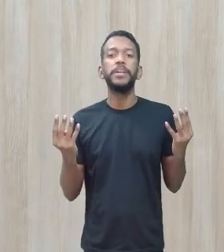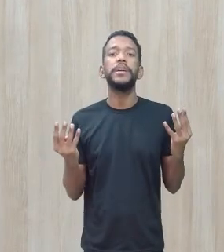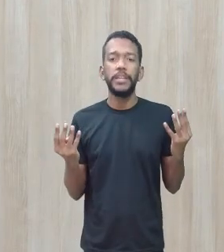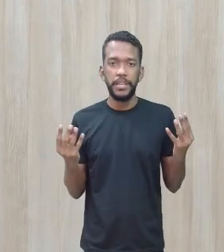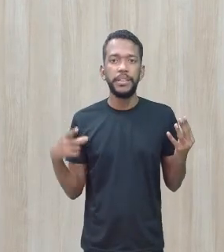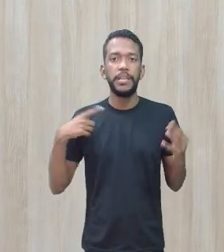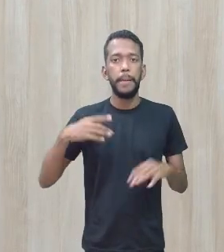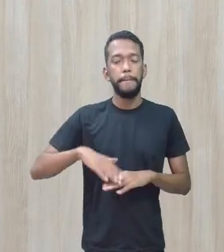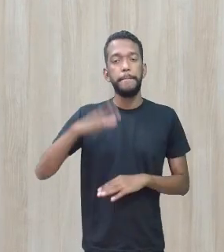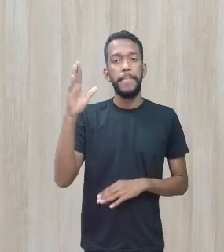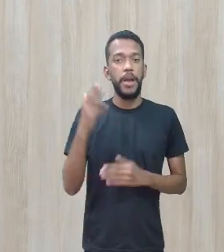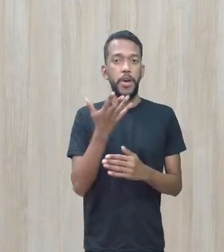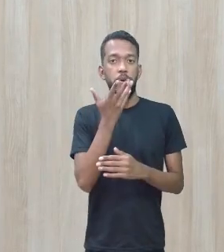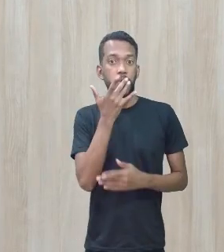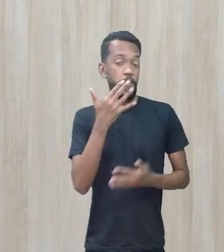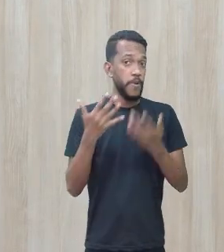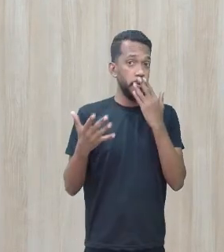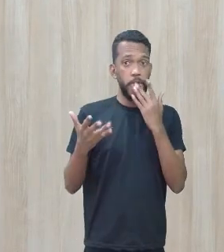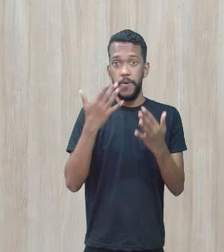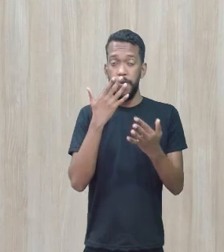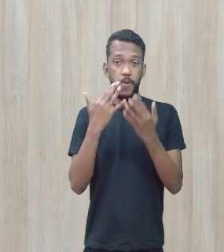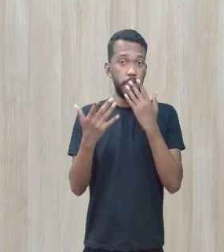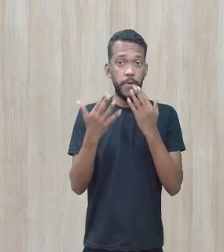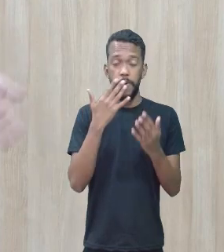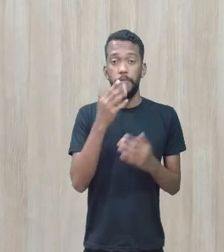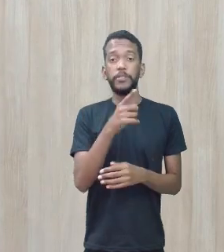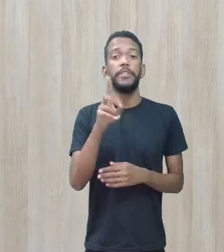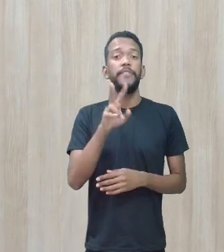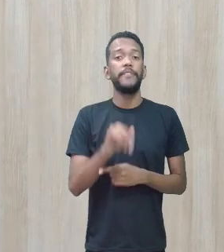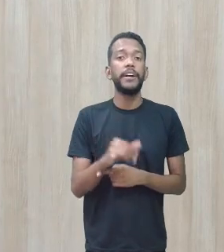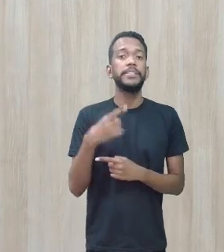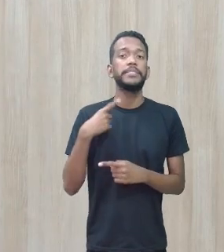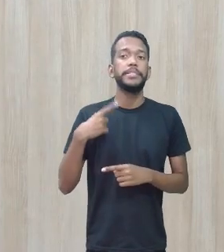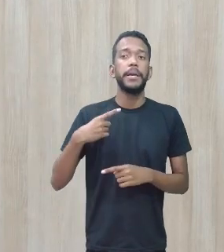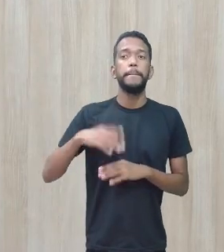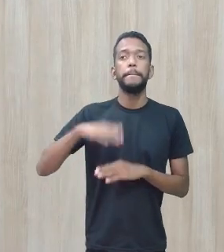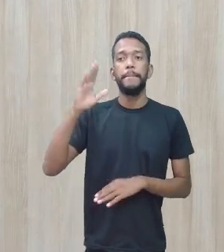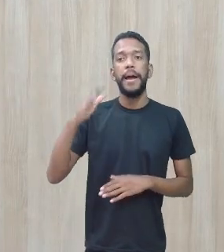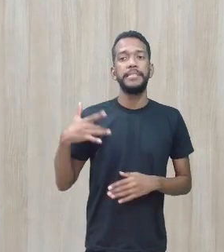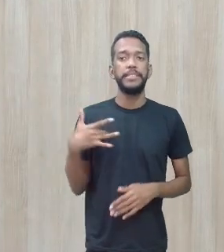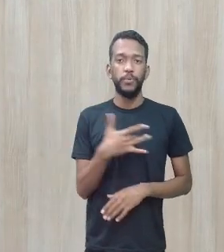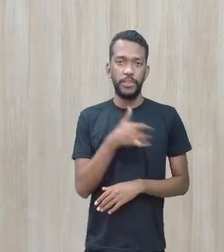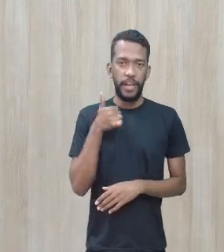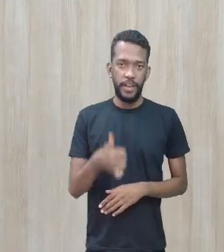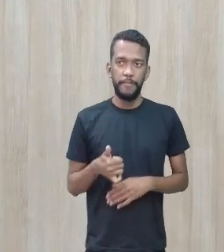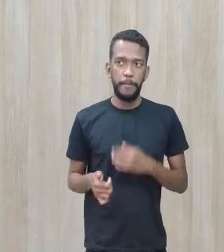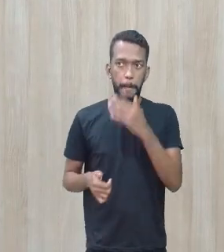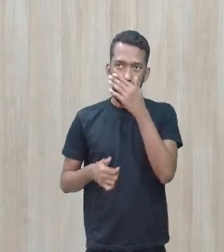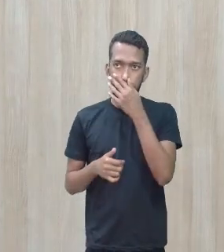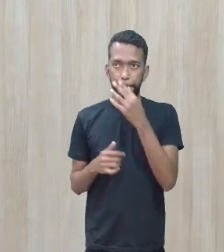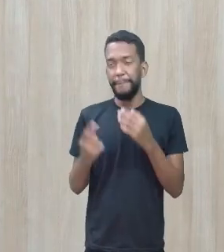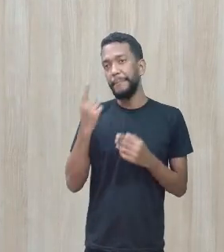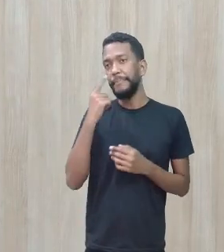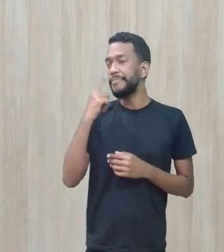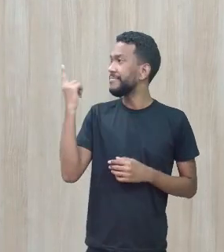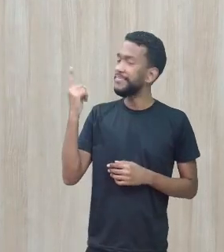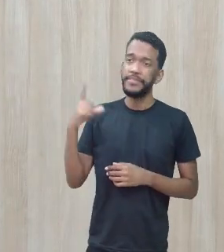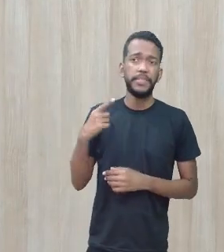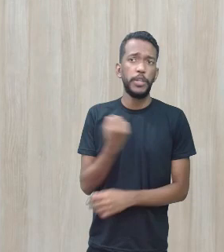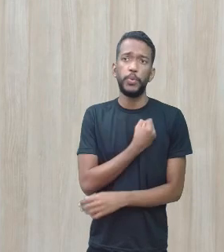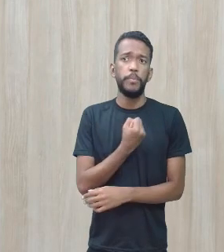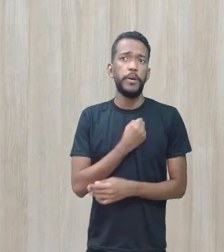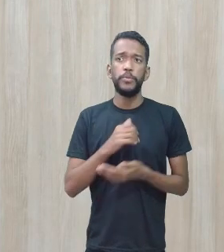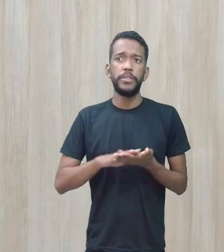mais colorida a sua refeição for, você vai ser mais saudável. Então, a gente tem aqui, gente, esse gráfico nem número